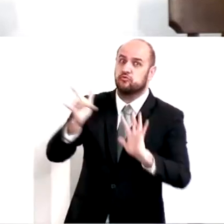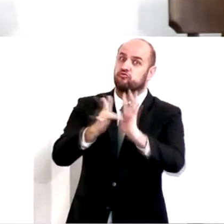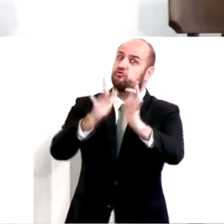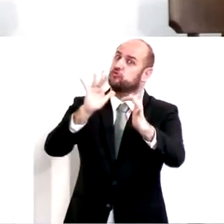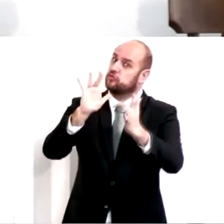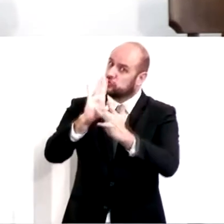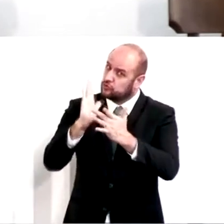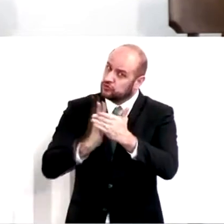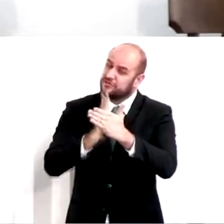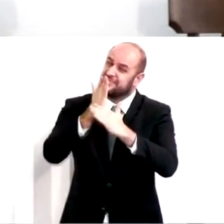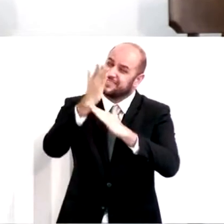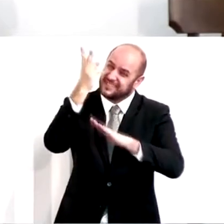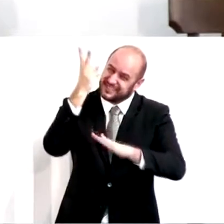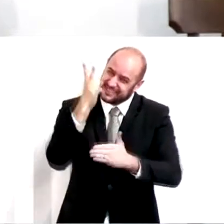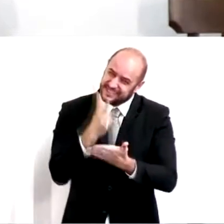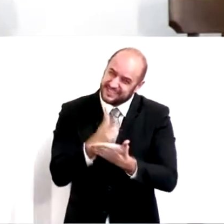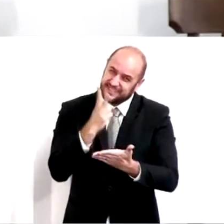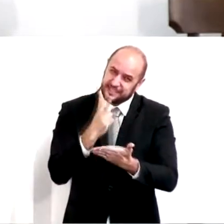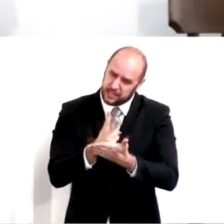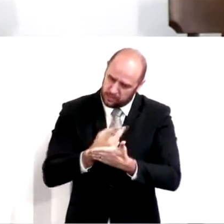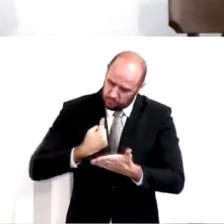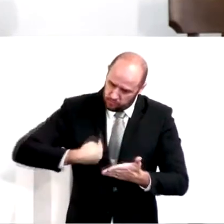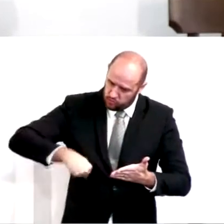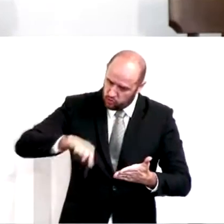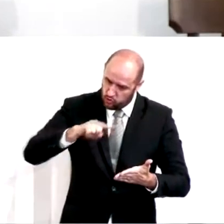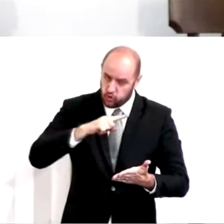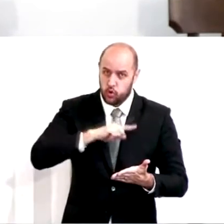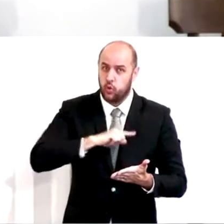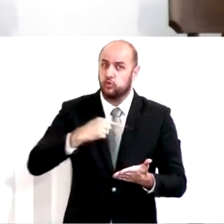Cristo sempre nos